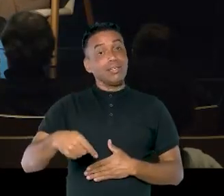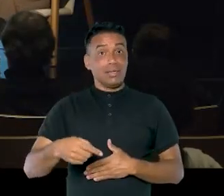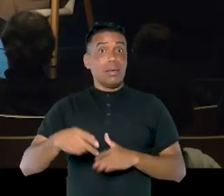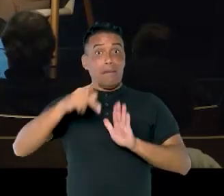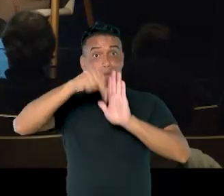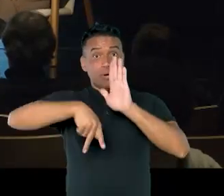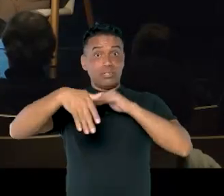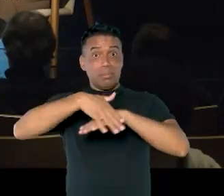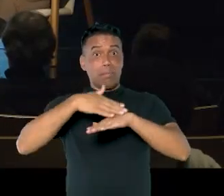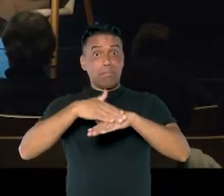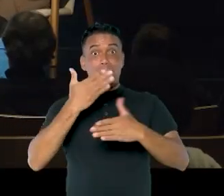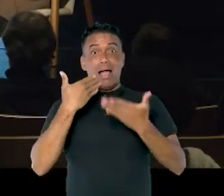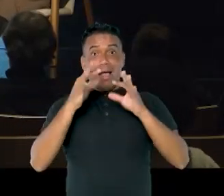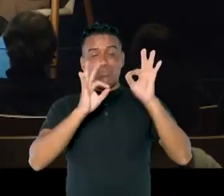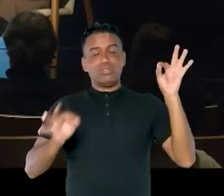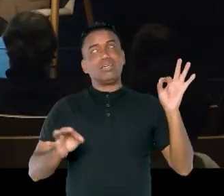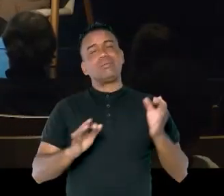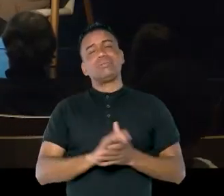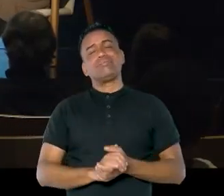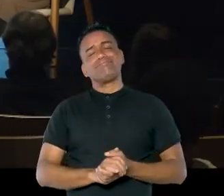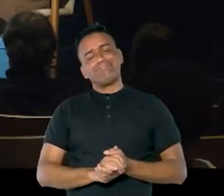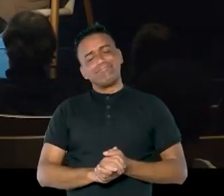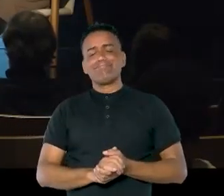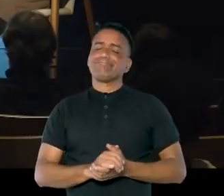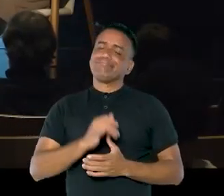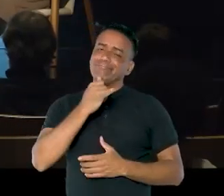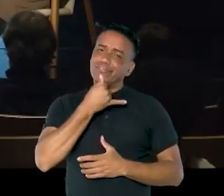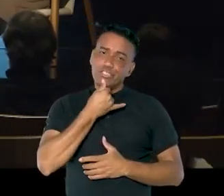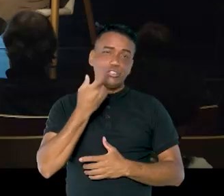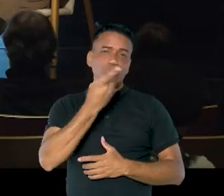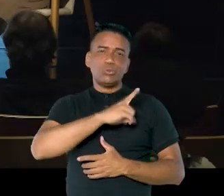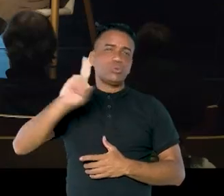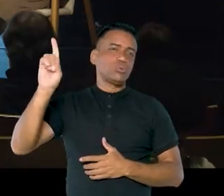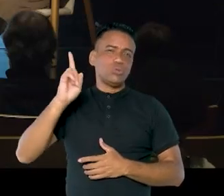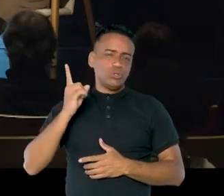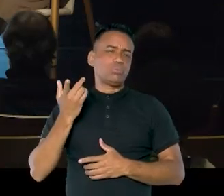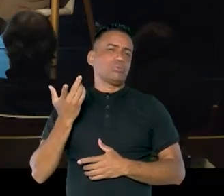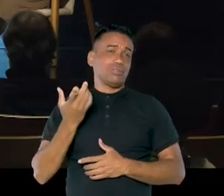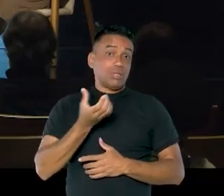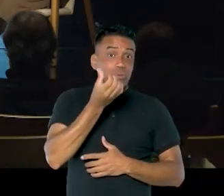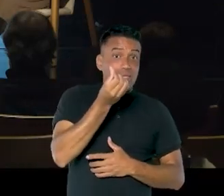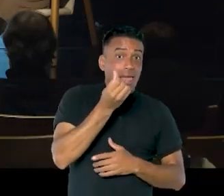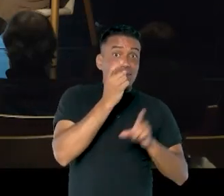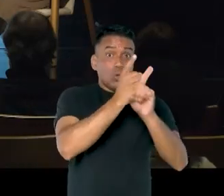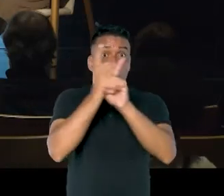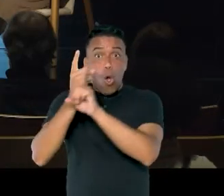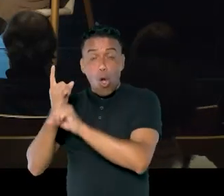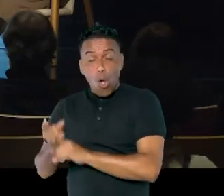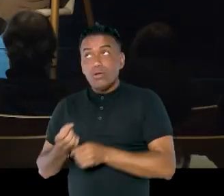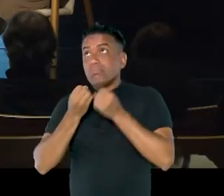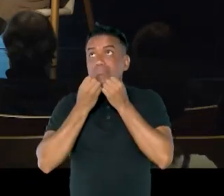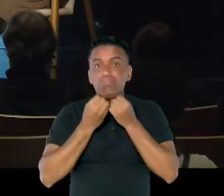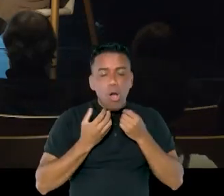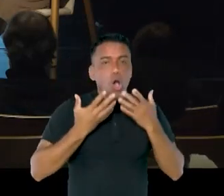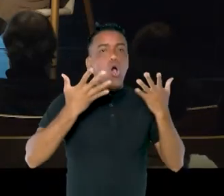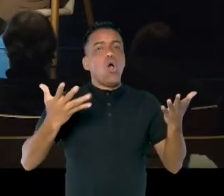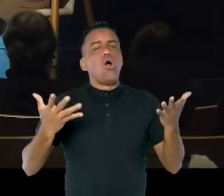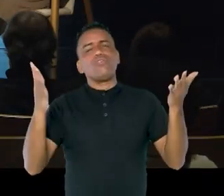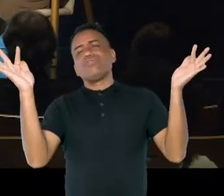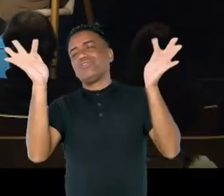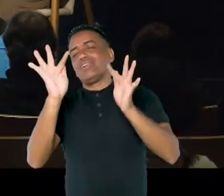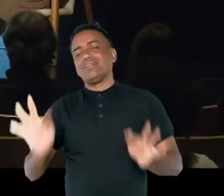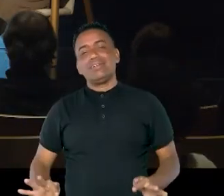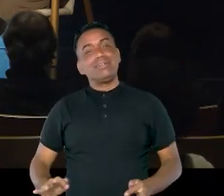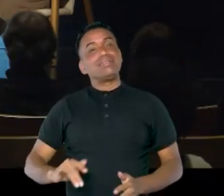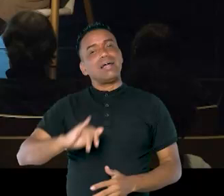blazer de tom cinza. Usa óculos retangulares de aro muito fino. A segunda pessoa sentada é Semaia Oliveira, uma